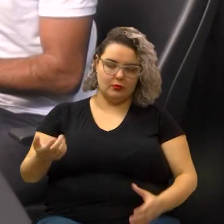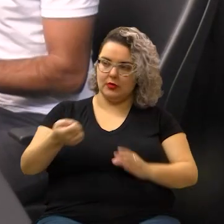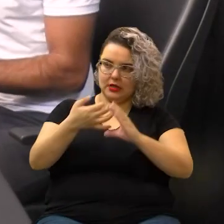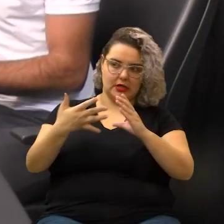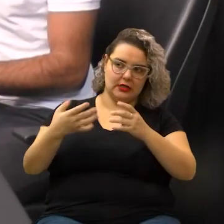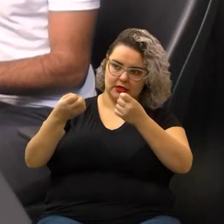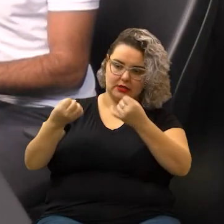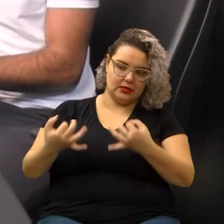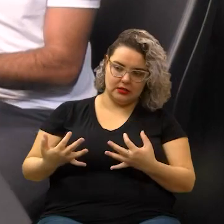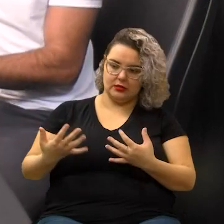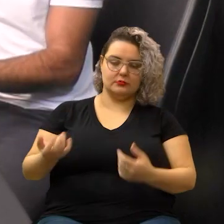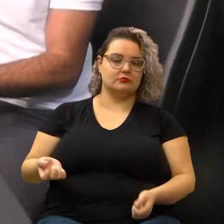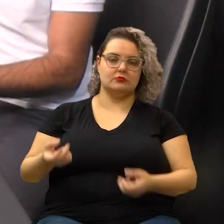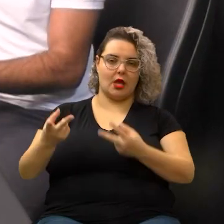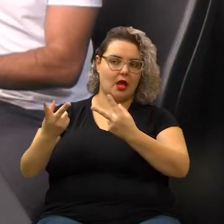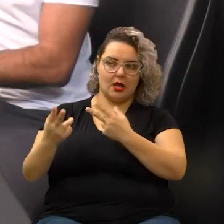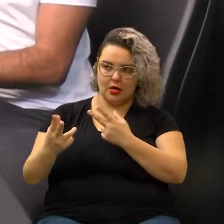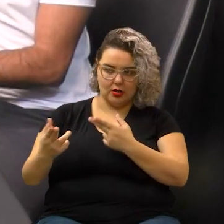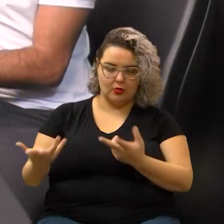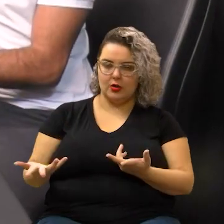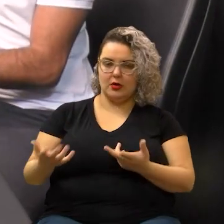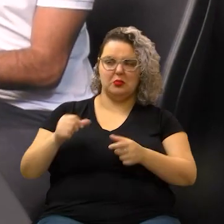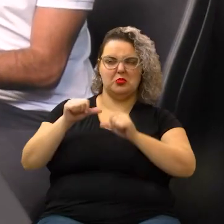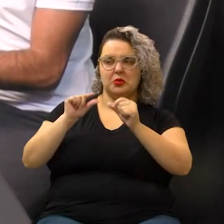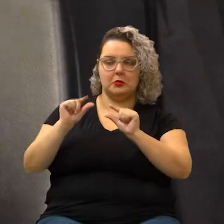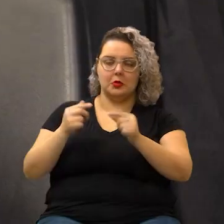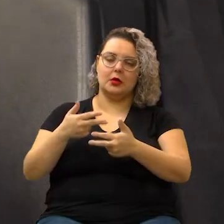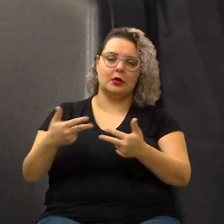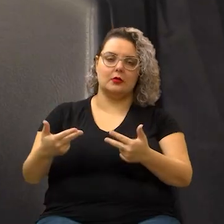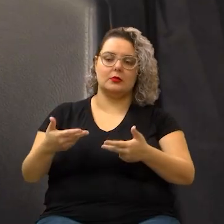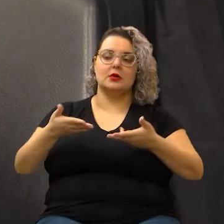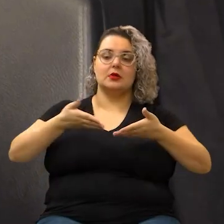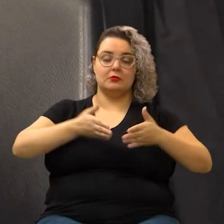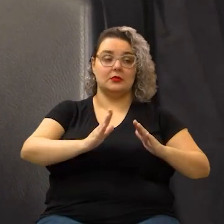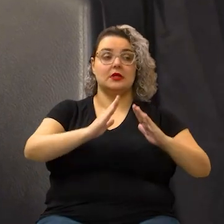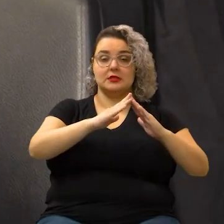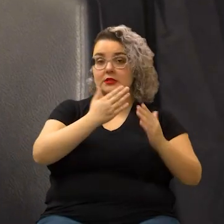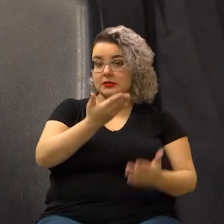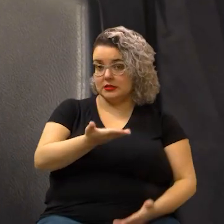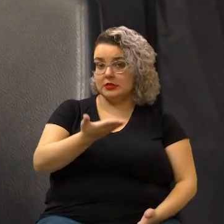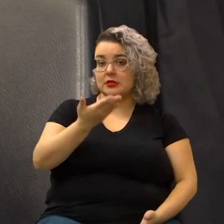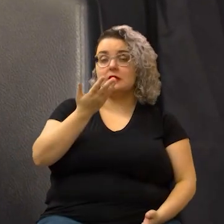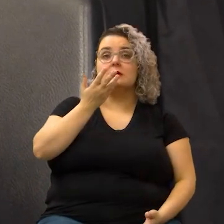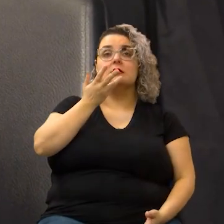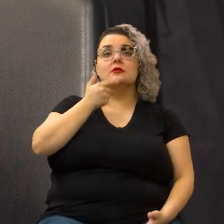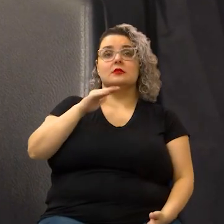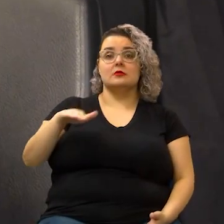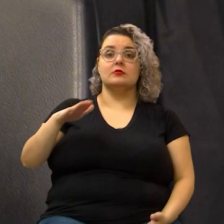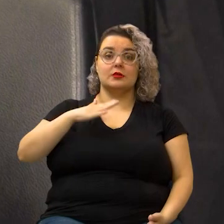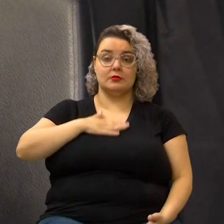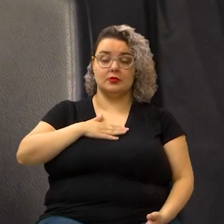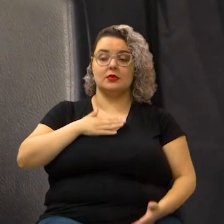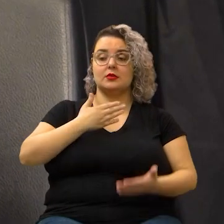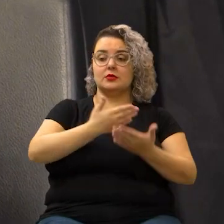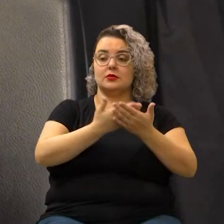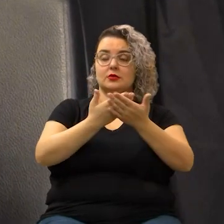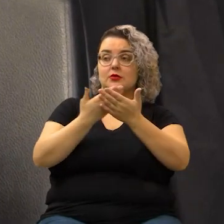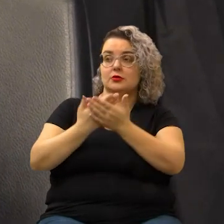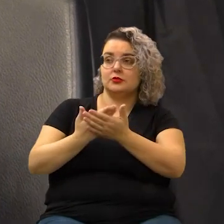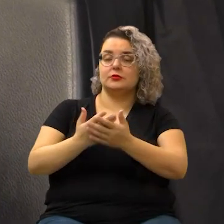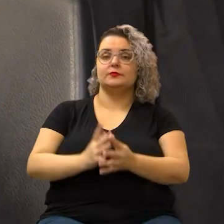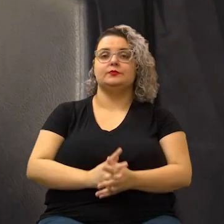mesma característica, muda pouca coisa. Mas, então, nasci ali já nessa casa, né, e a minha infância, eu